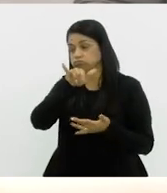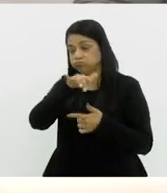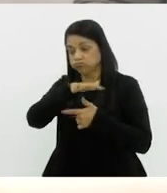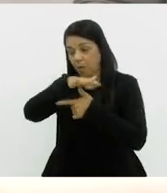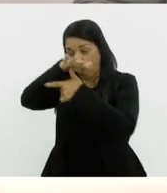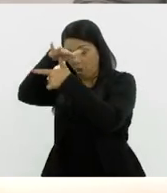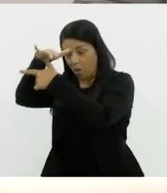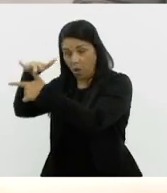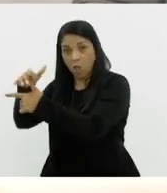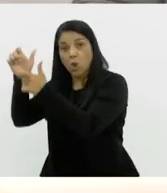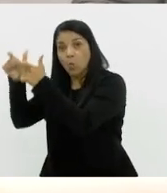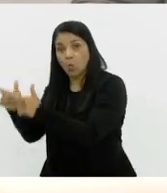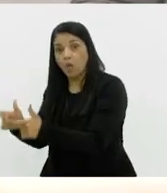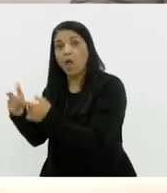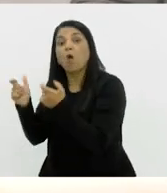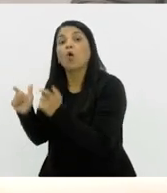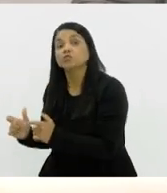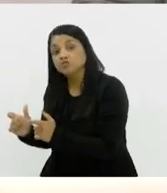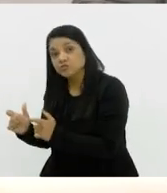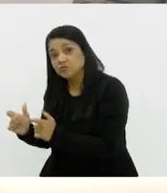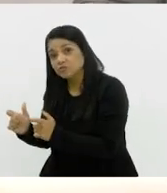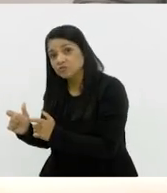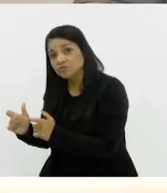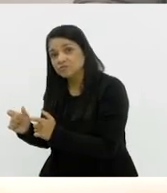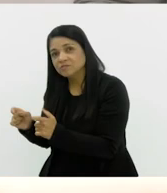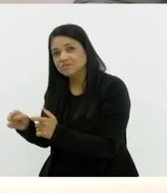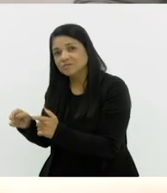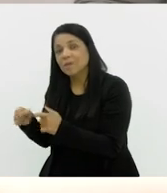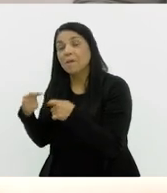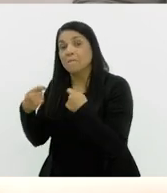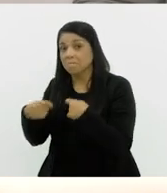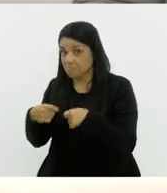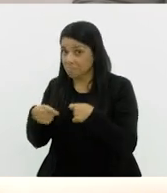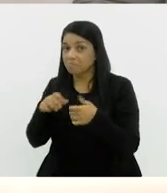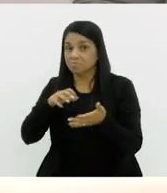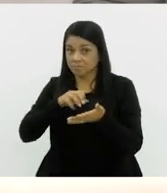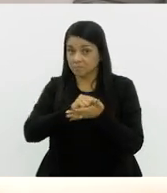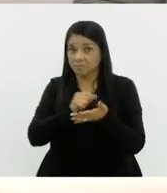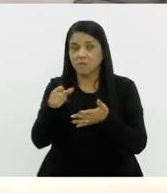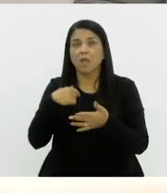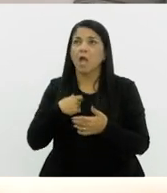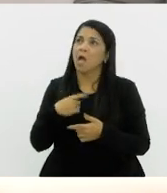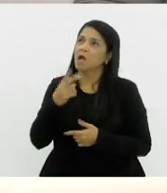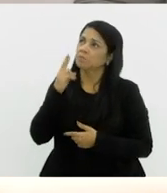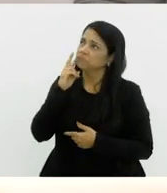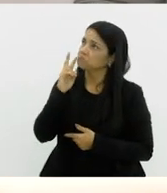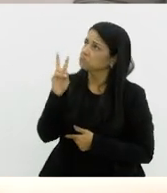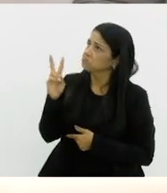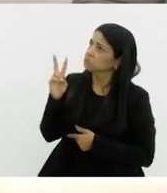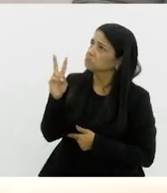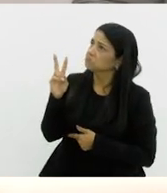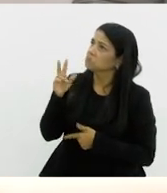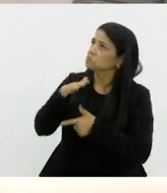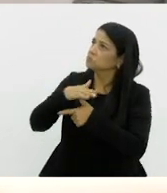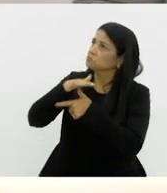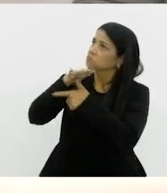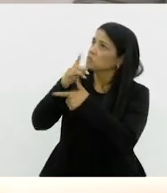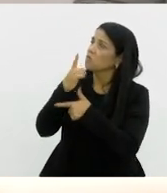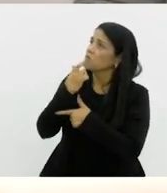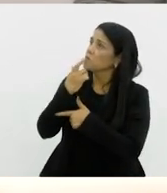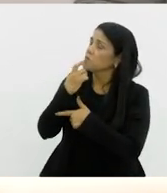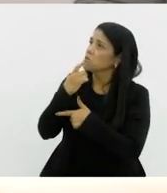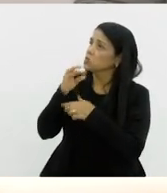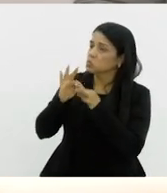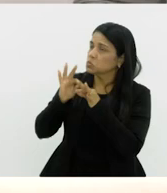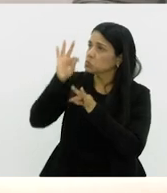da fiscalização a gente deve cruzar isso. Porque um cidadão fala, olha, eu vi um helicóptero vermelho a 200